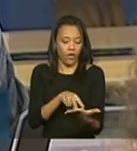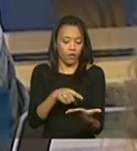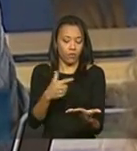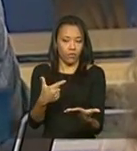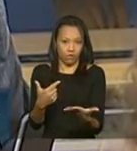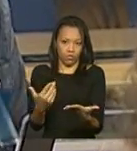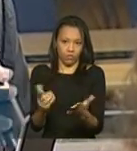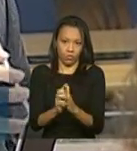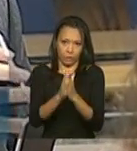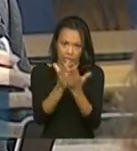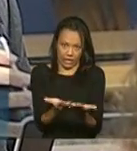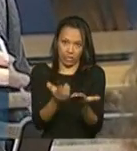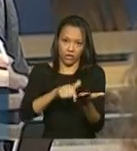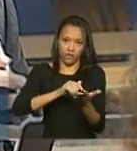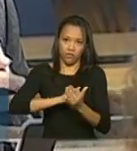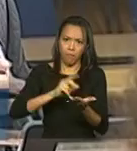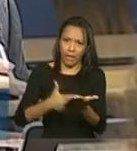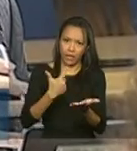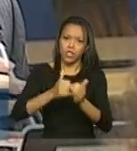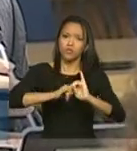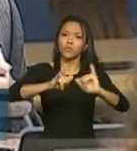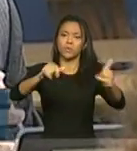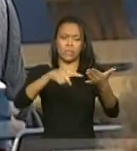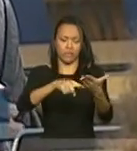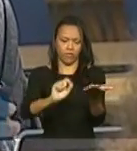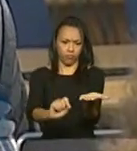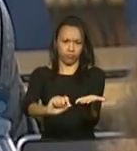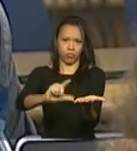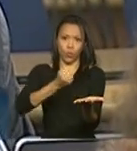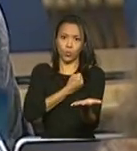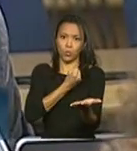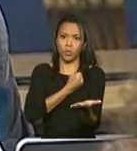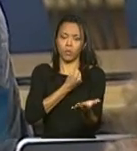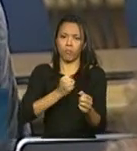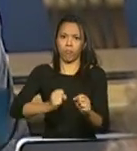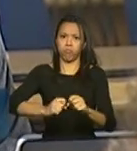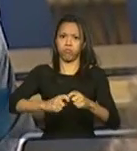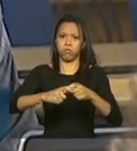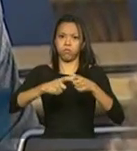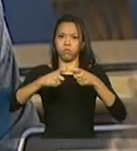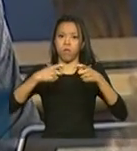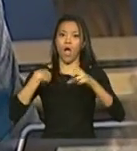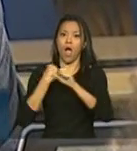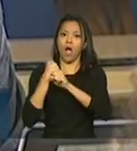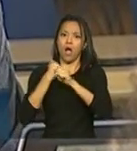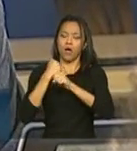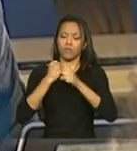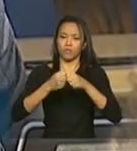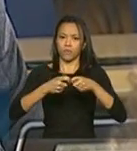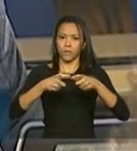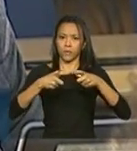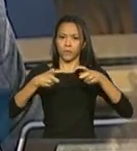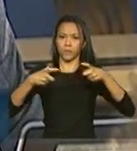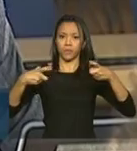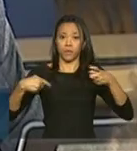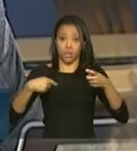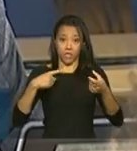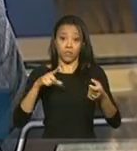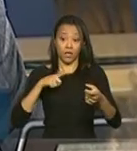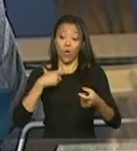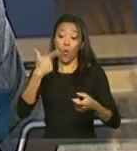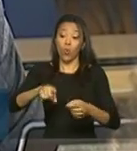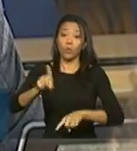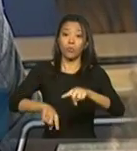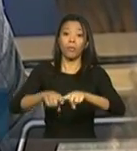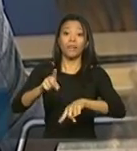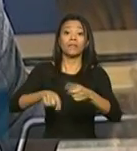campanha, fala que teve um aumento preocupante nos últimos anos. E também, num dos materiais aqui divulgado para a